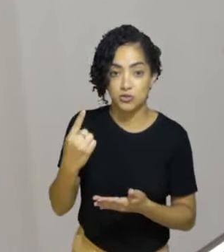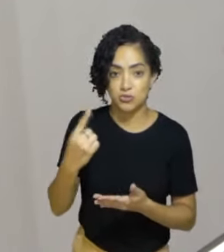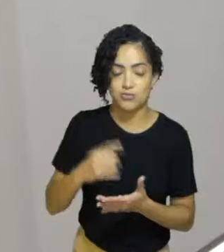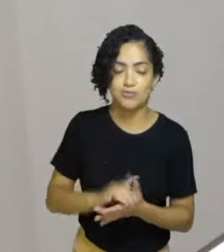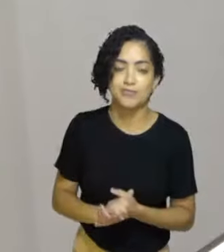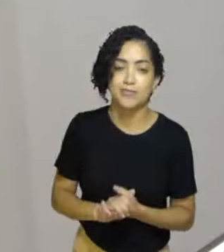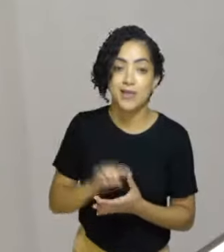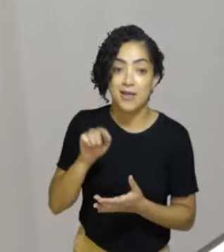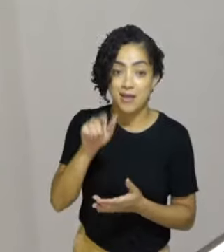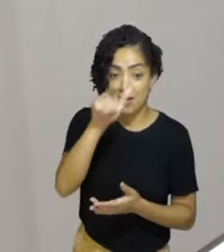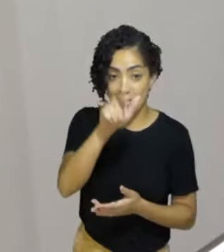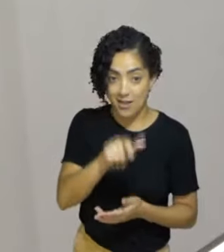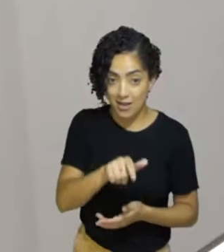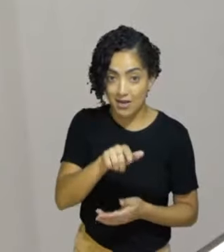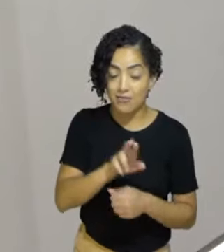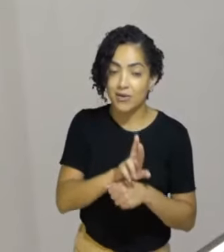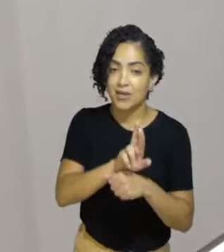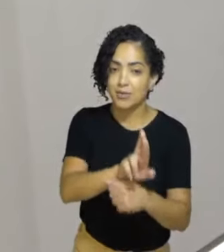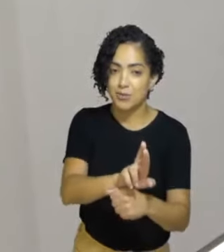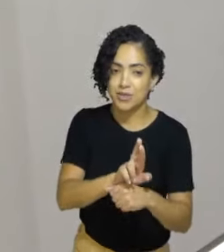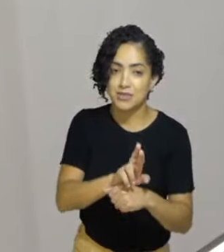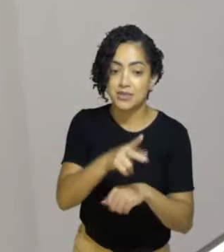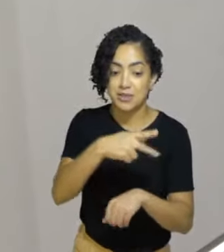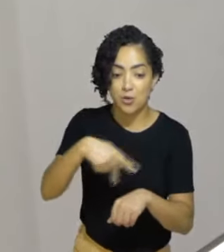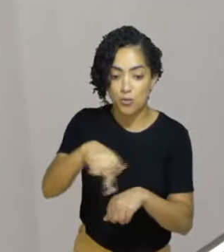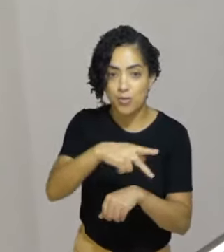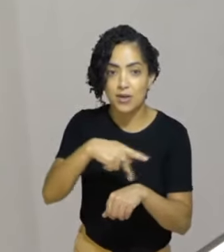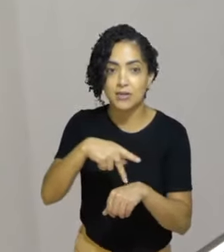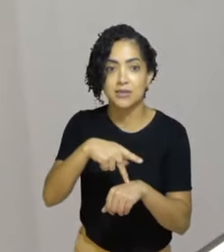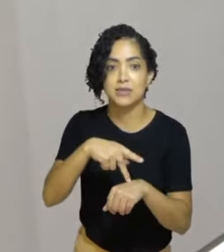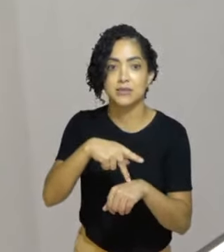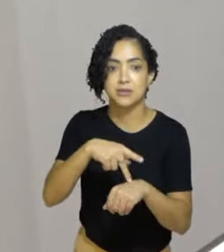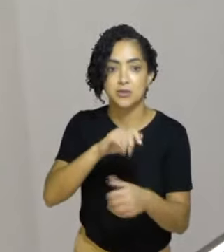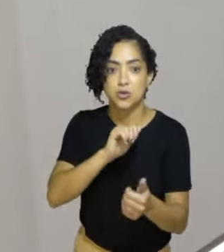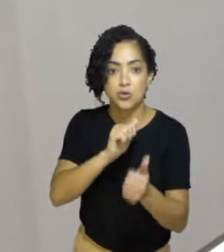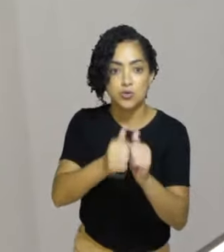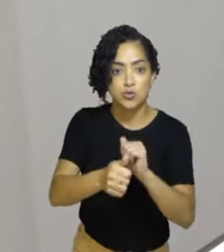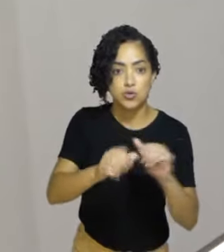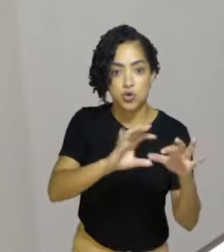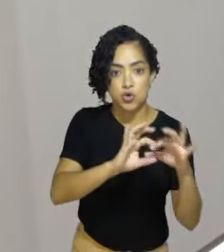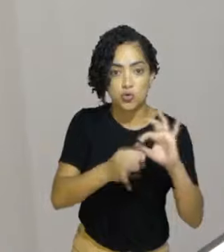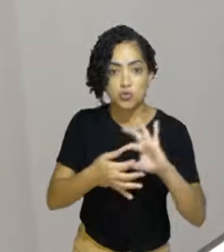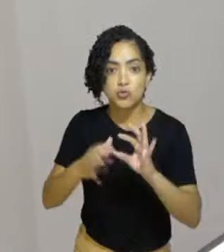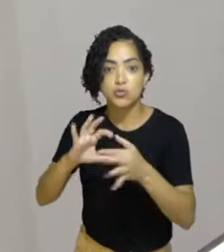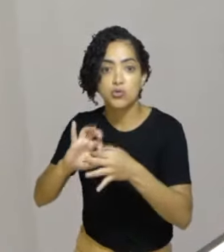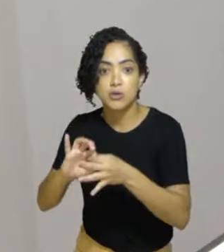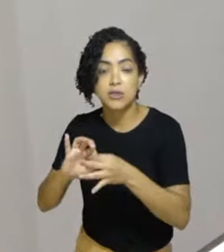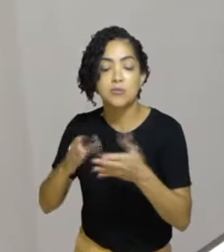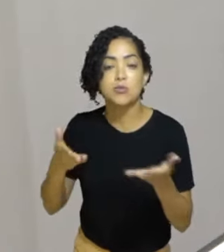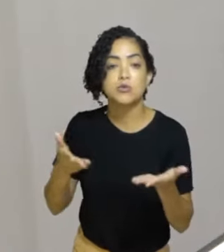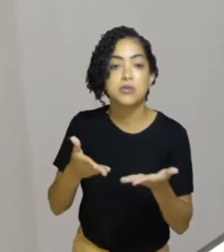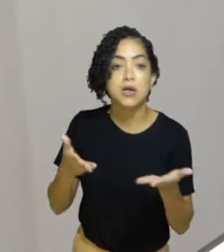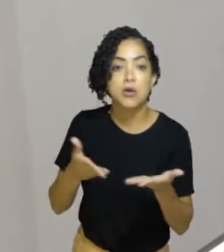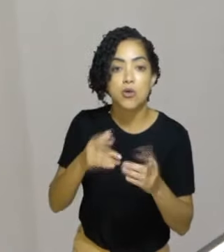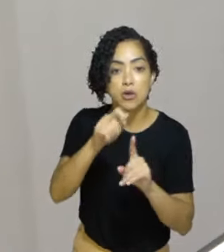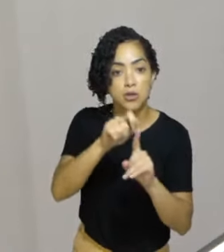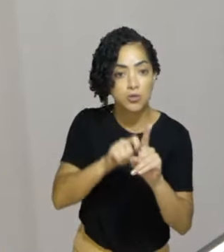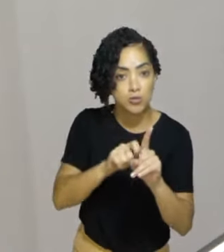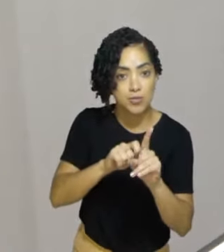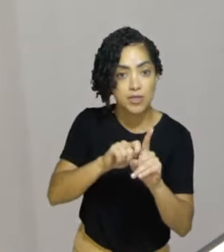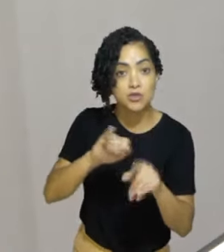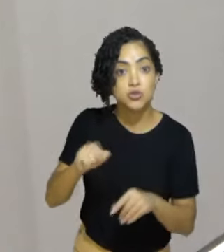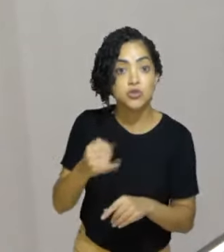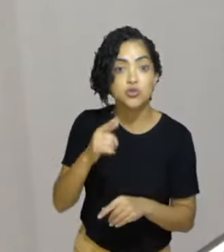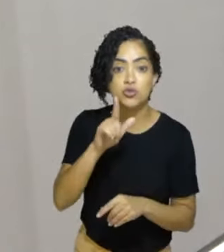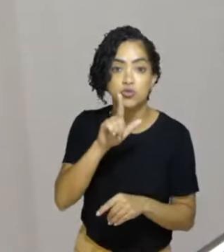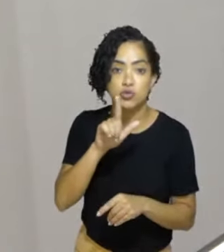Tainá, ela vai representar o nosso país nos Jogos Olímpicos de Paris, que inicia agora nesse mês de julho.